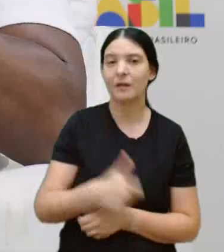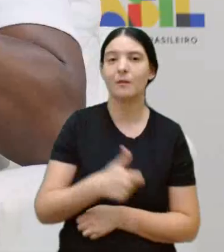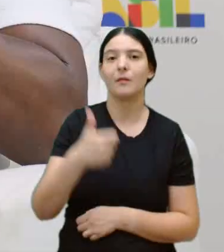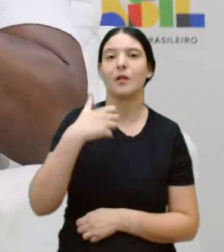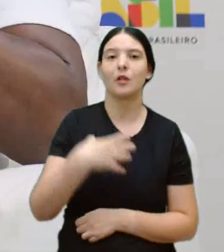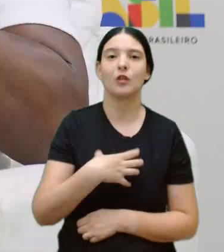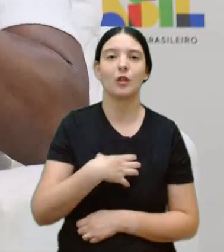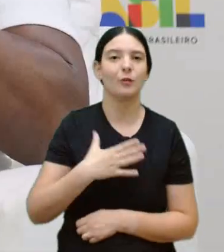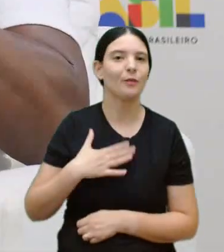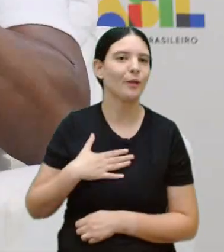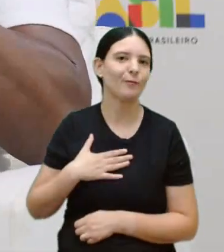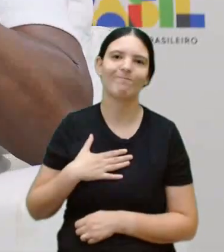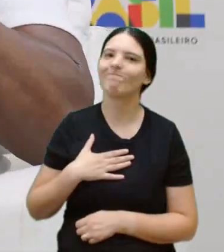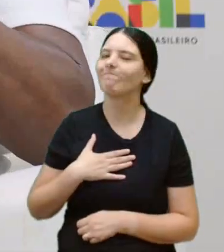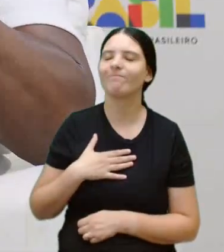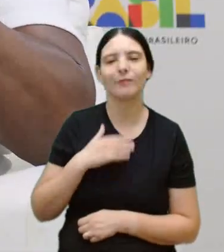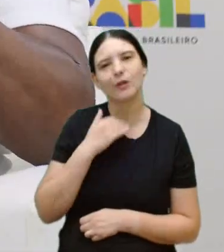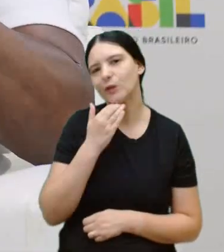ser sustentável.